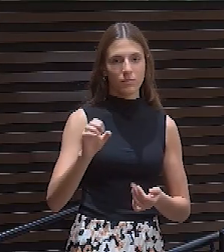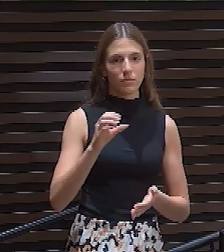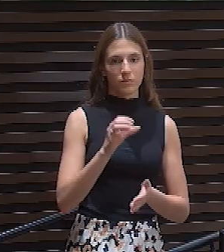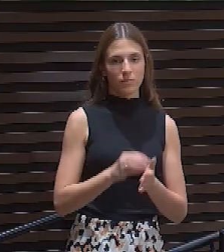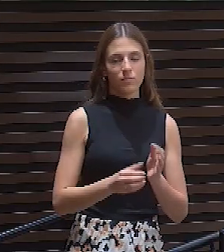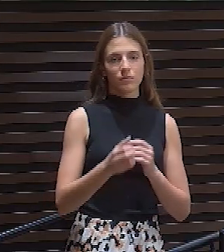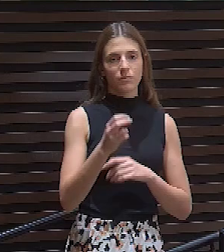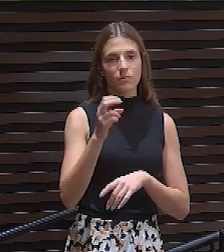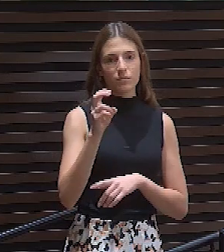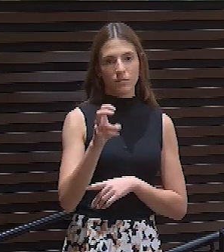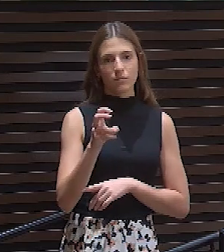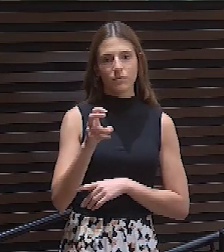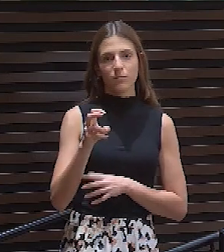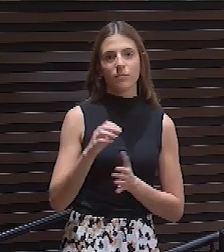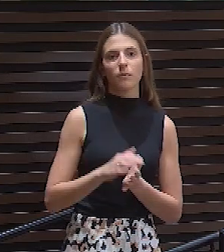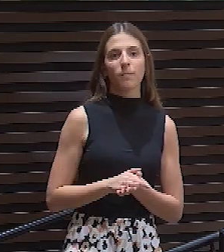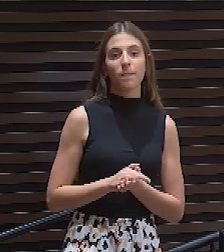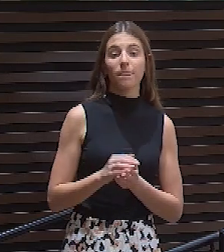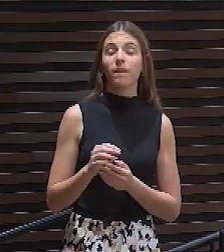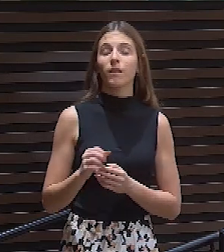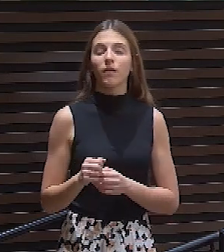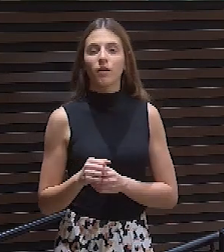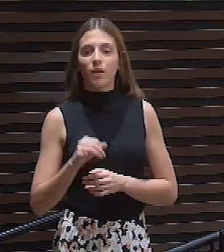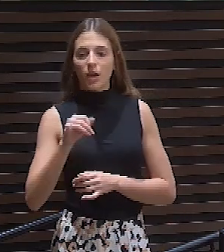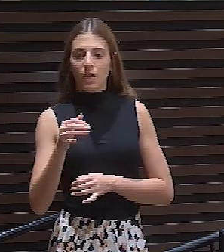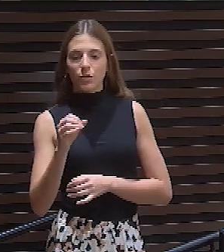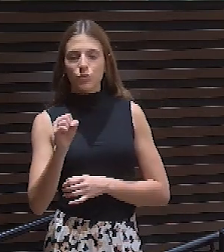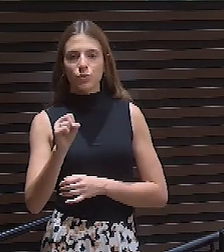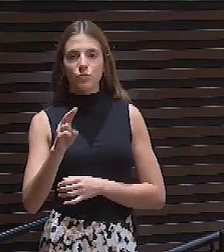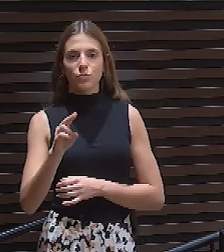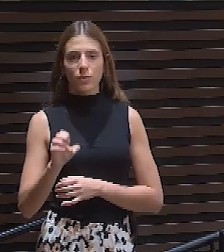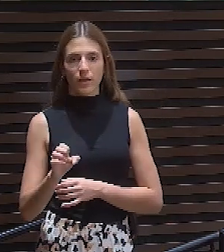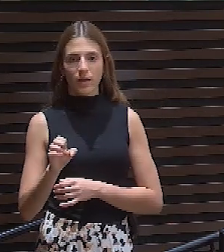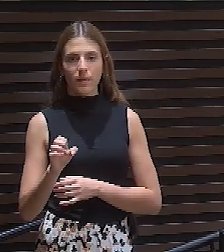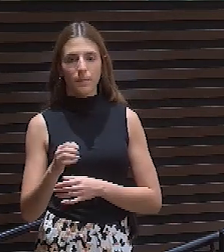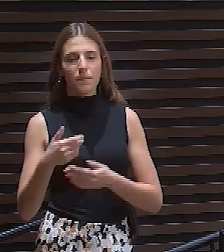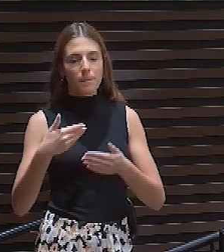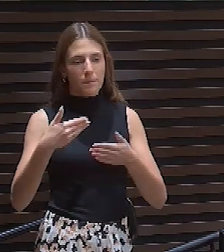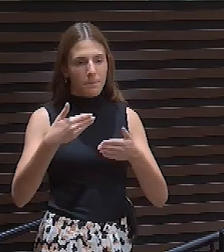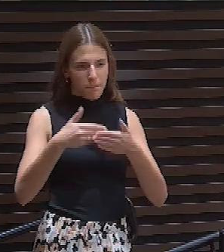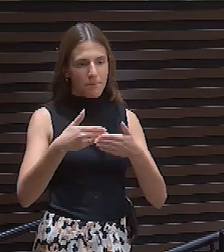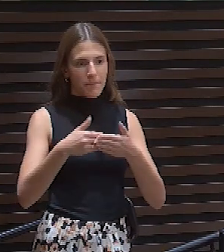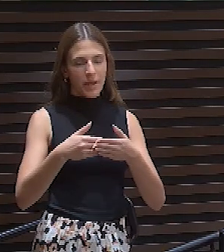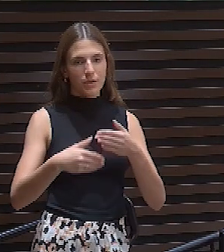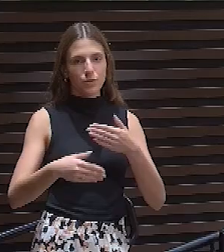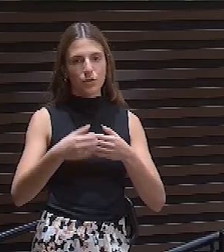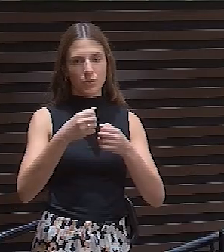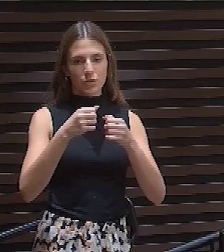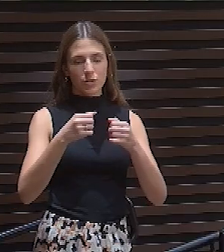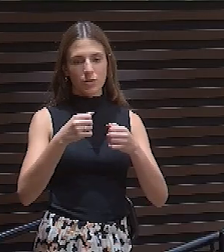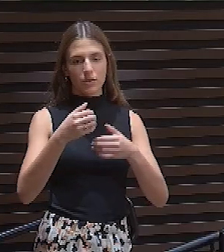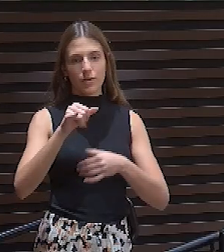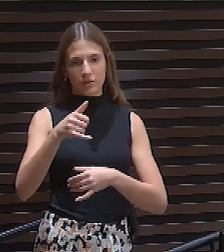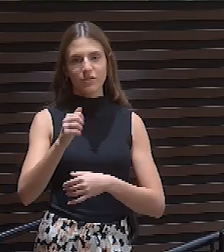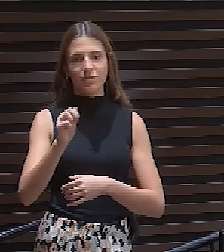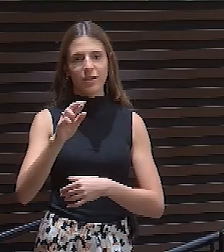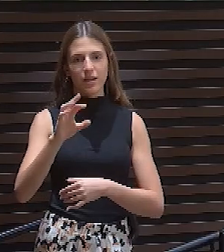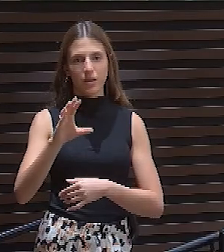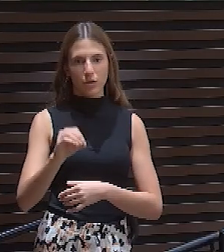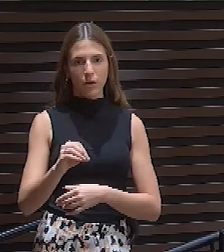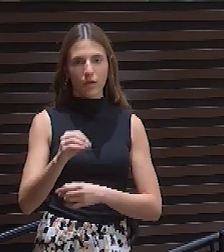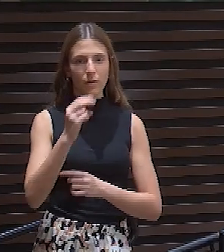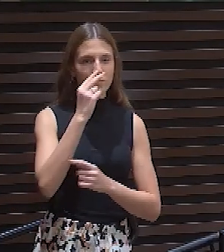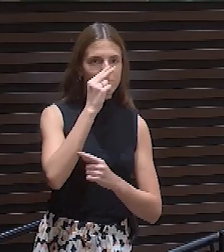Estando Josué ao pé de Jericó, levantou os olhos e